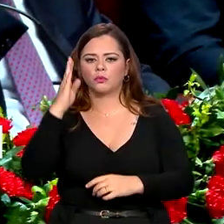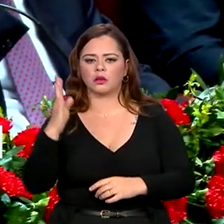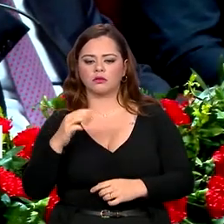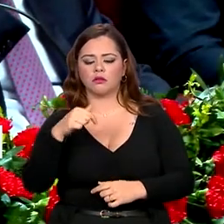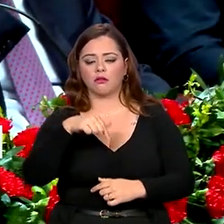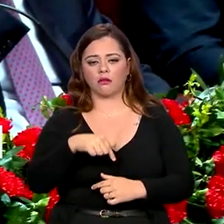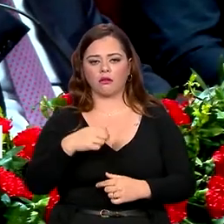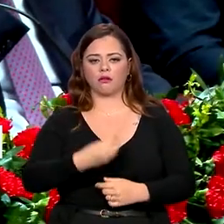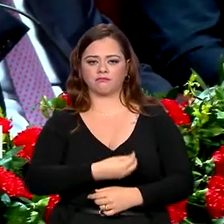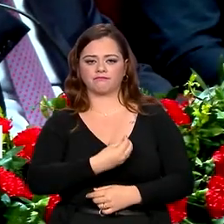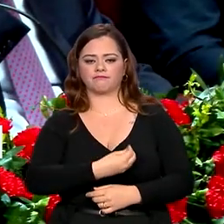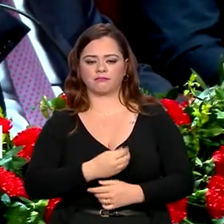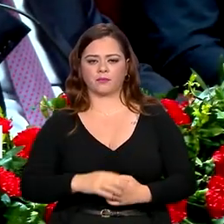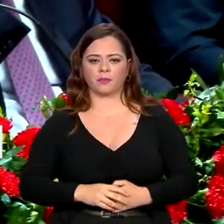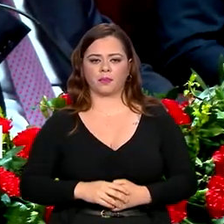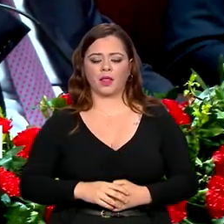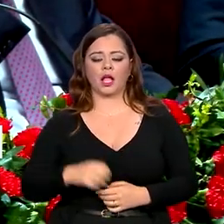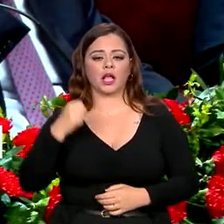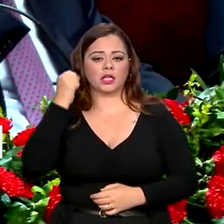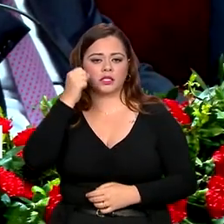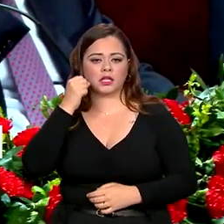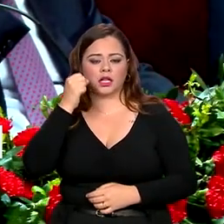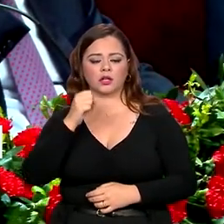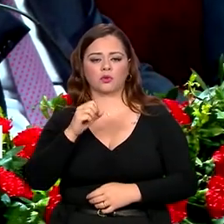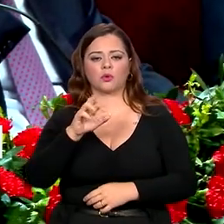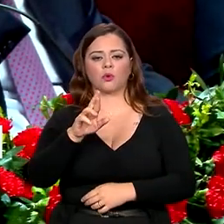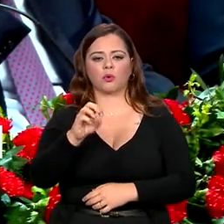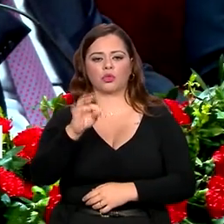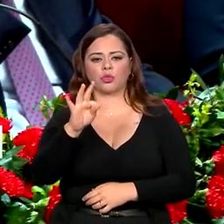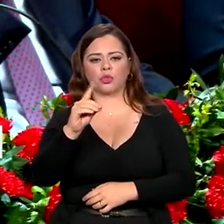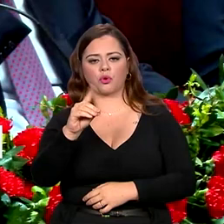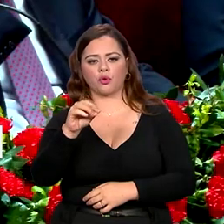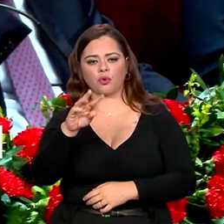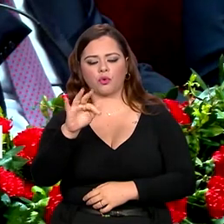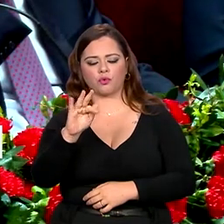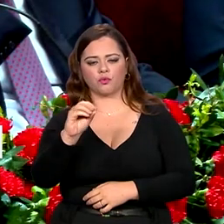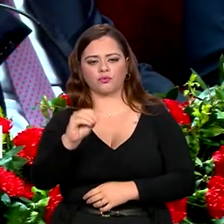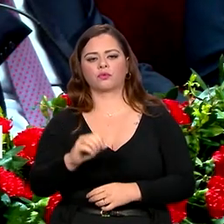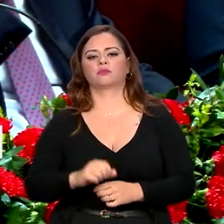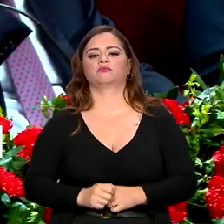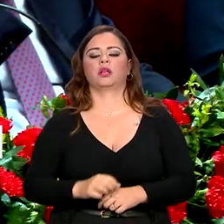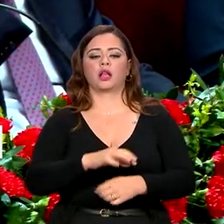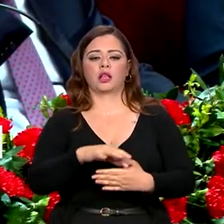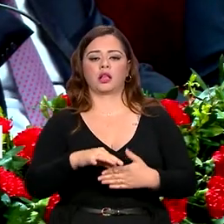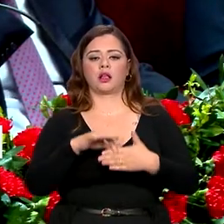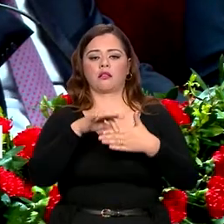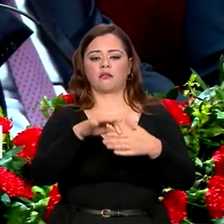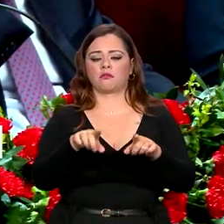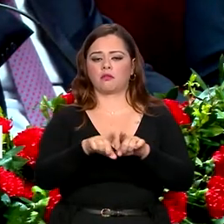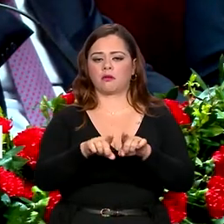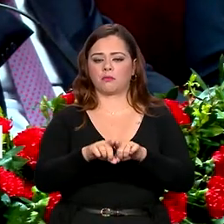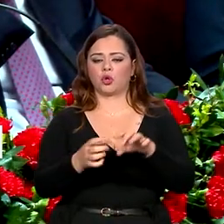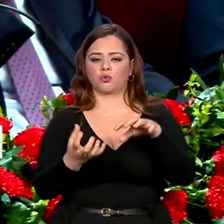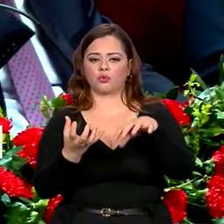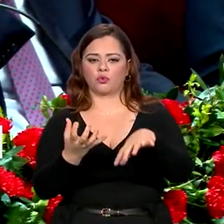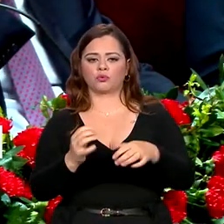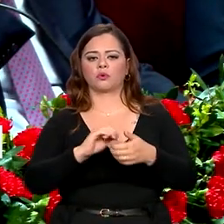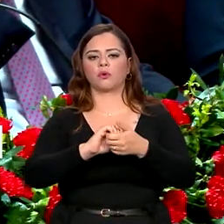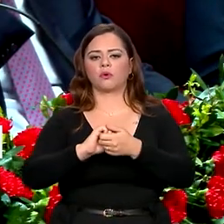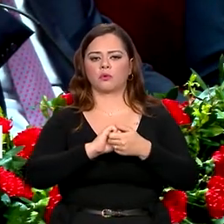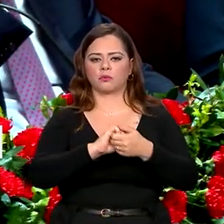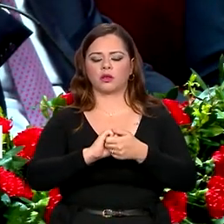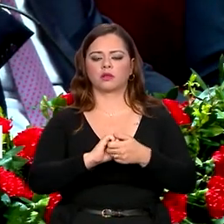presentes, senador Randolfo Rodrigues, líder do governo no Congresso, em nome de quem cumprimento